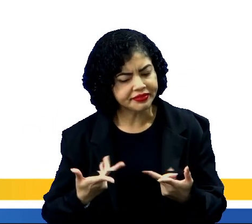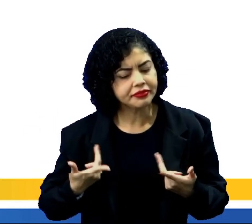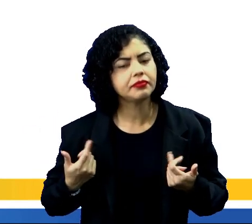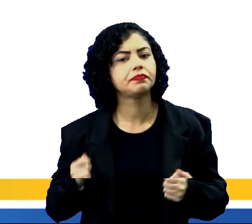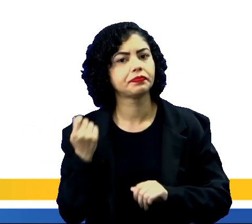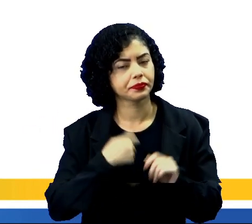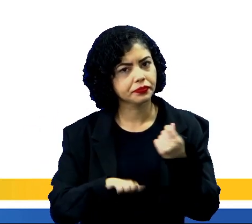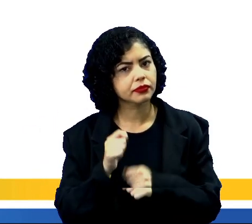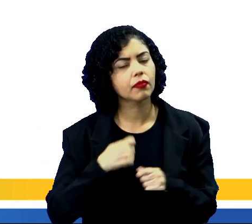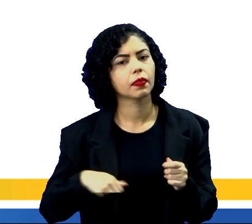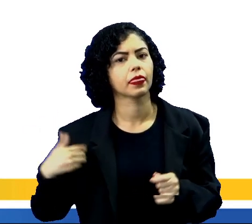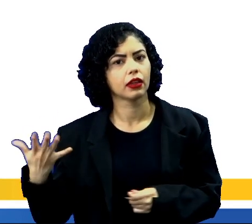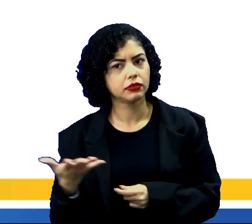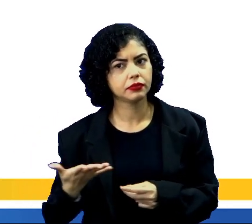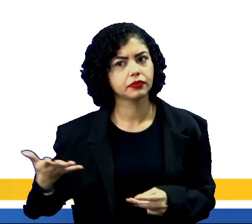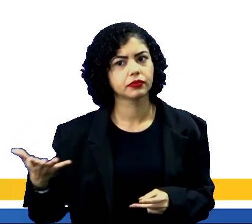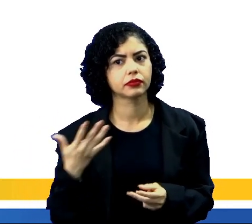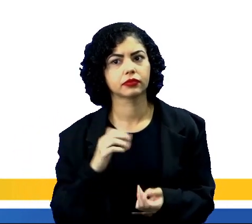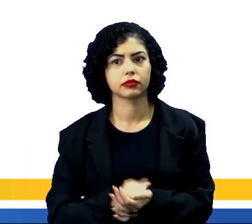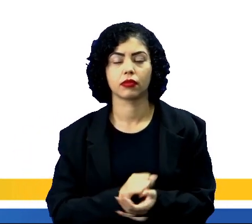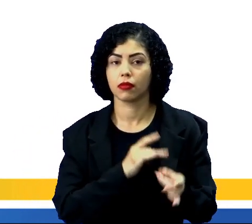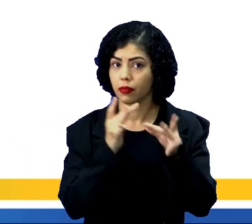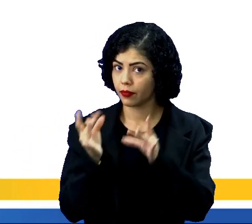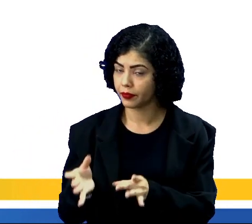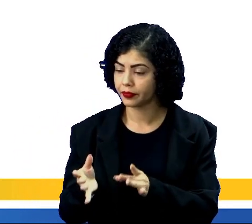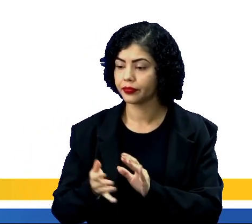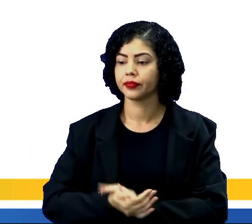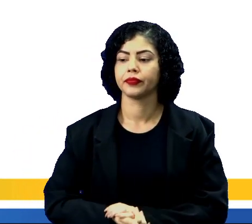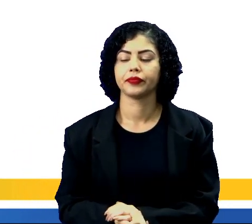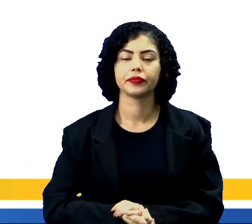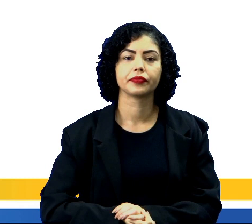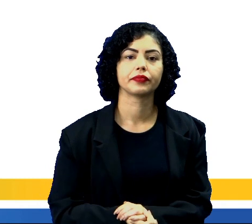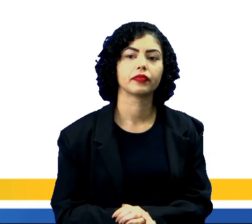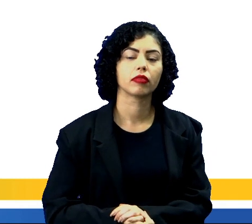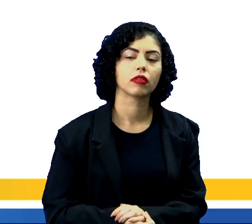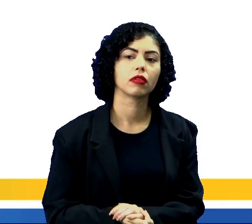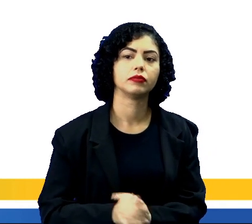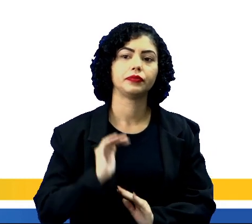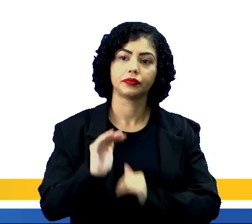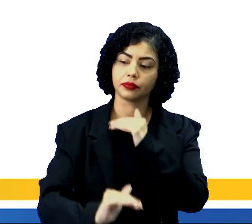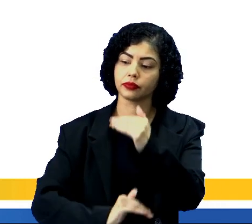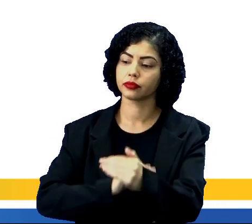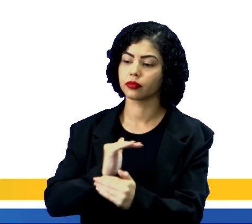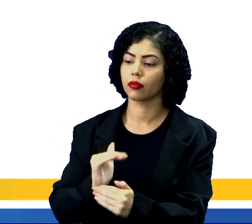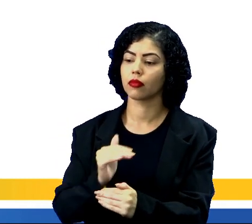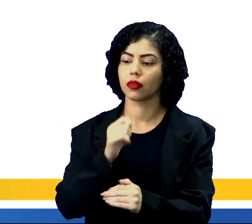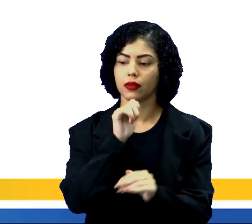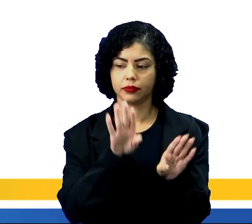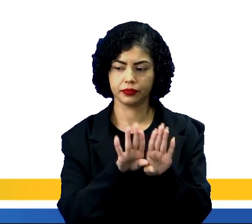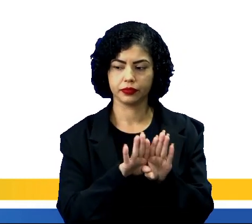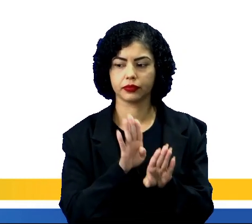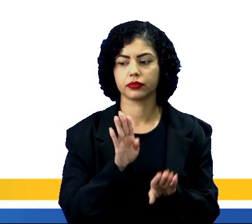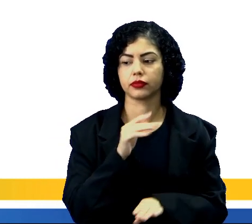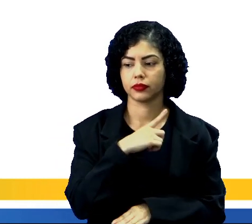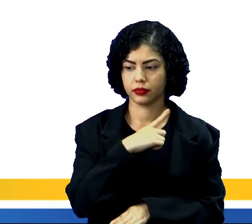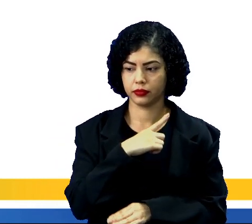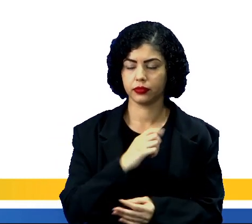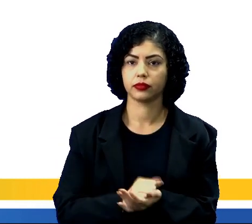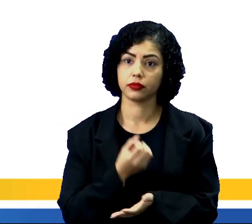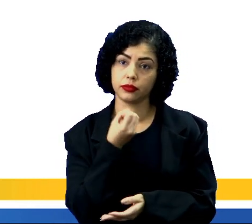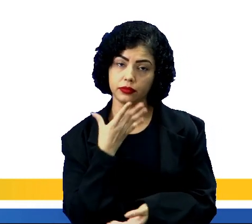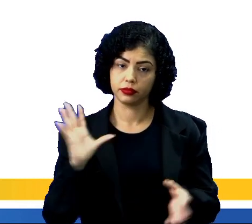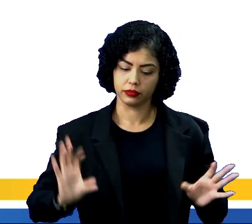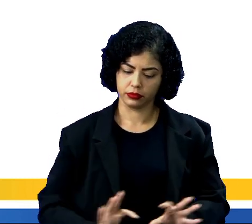uma economia mais baseada nas atividades comerciais. Esse desenvolvimento se deu também em virtude das